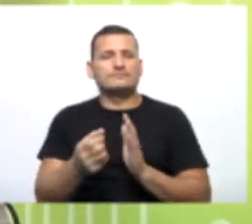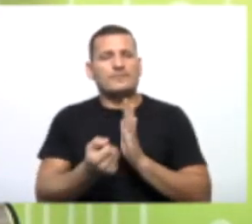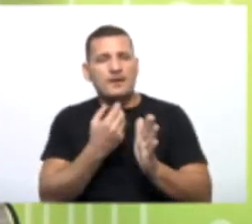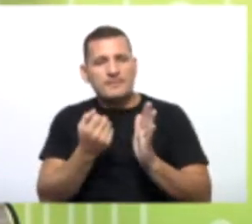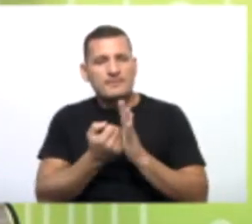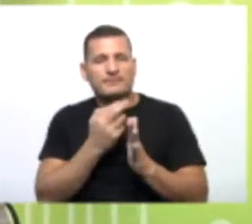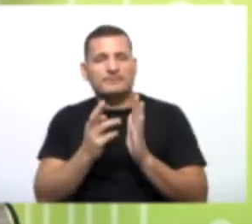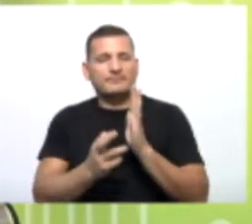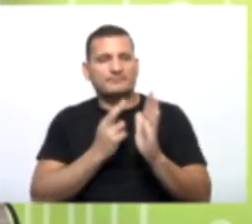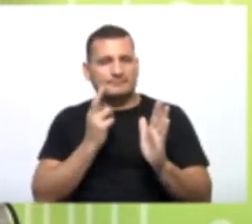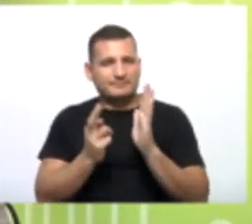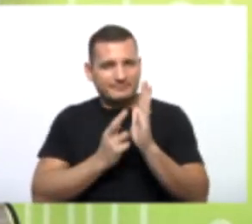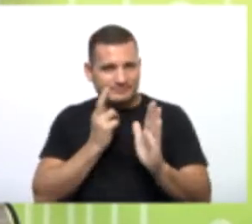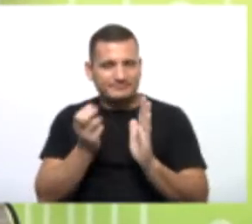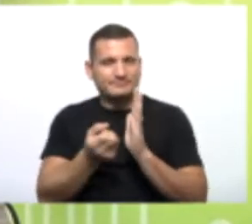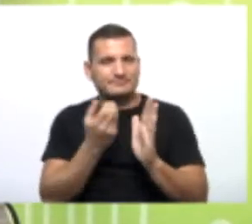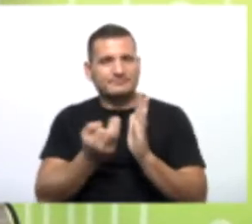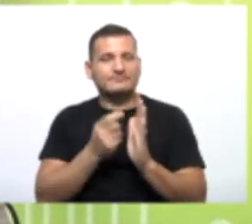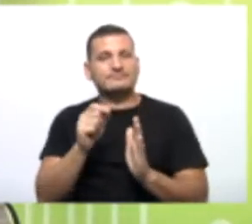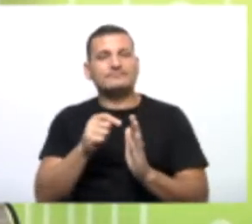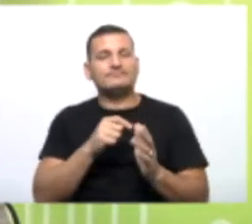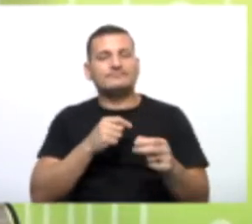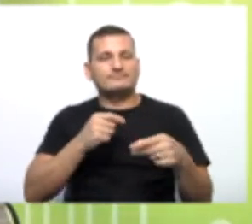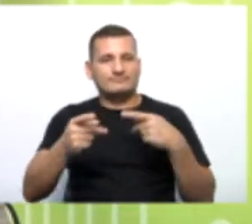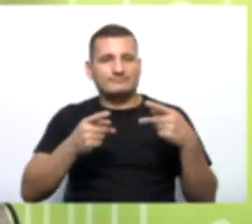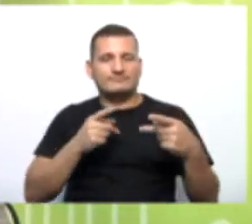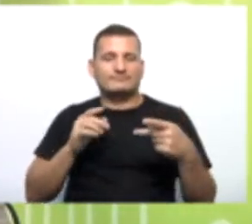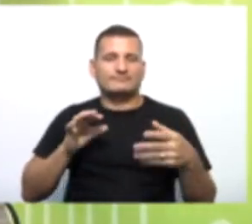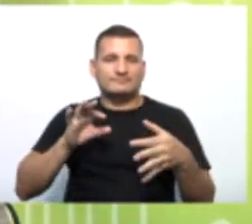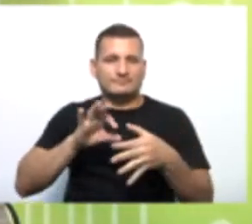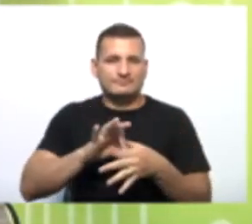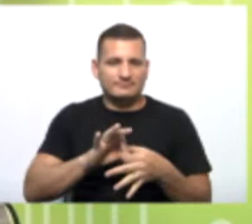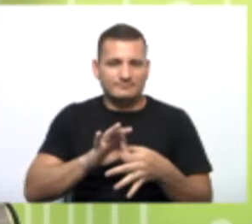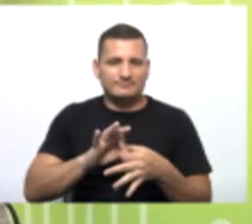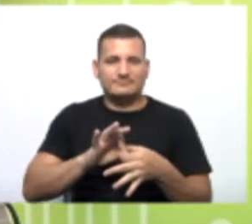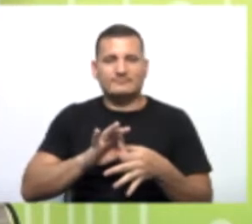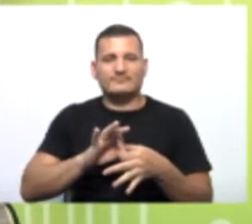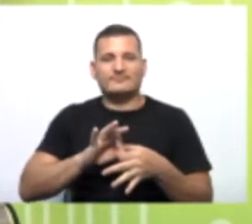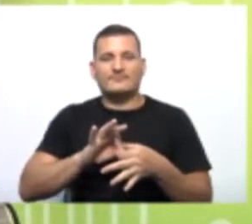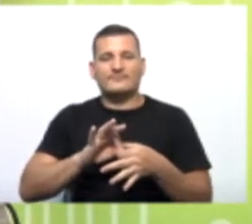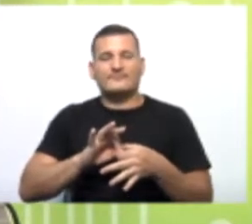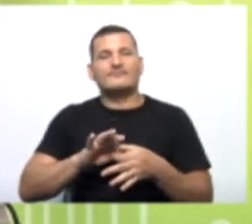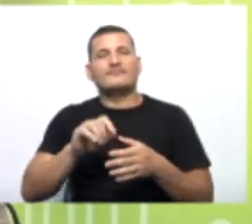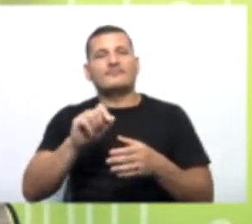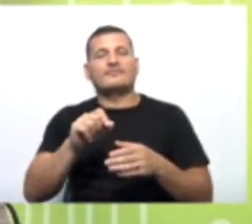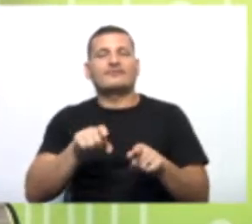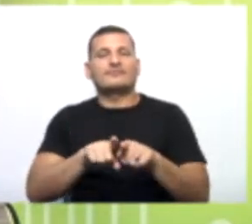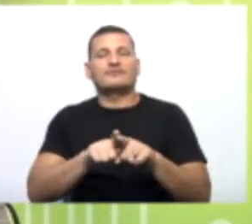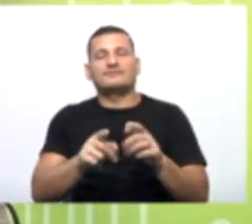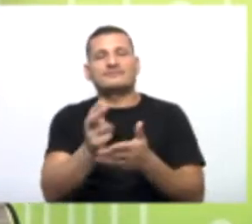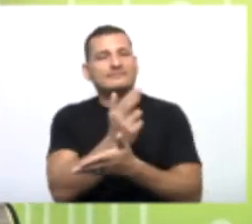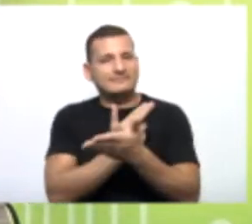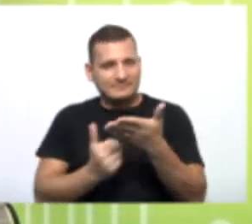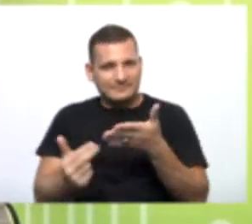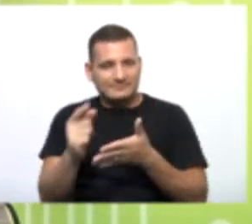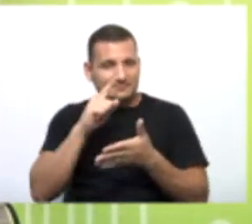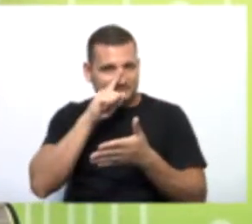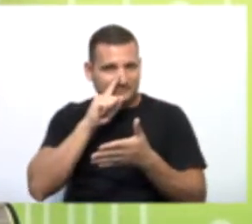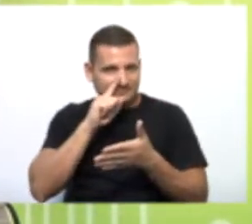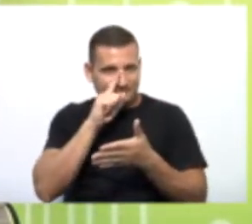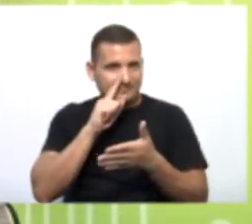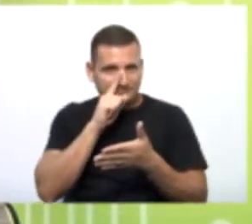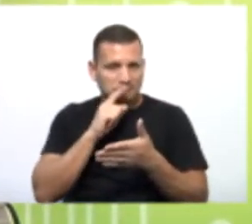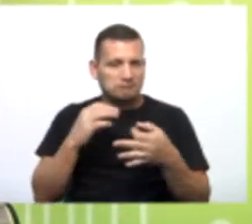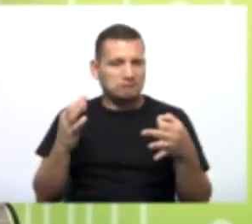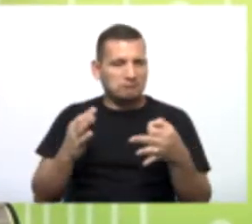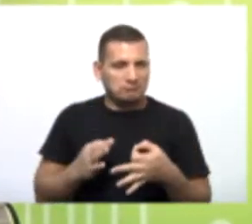relação ao projeto integrador, né? Relacionado lá ao mapa de risco. Estão fazendo o mapa de risco de uma forma